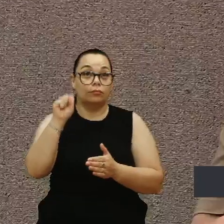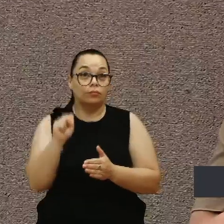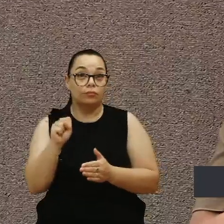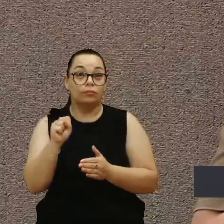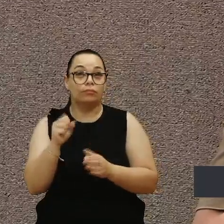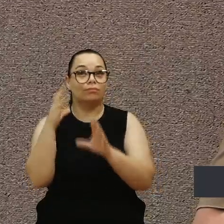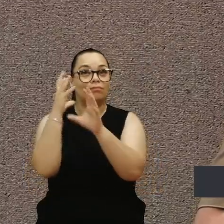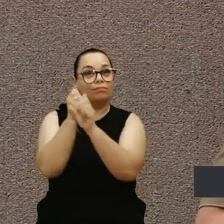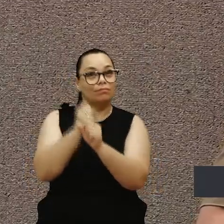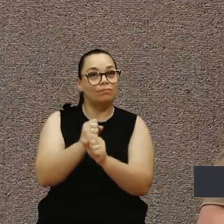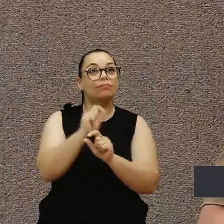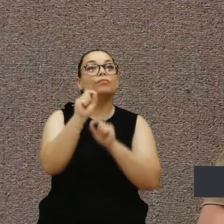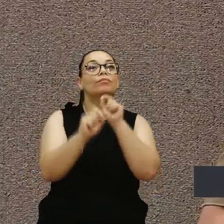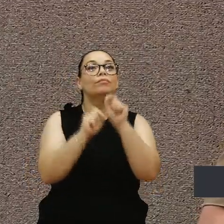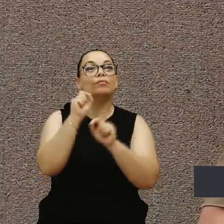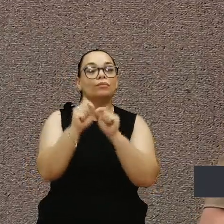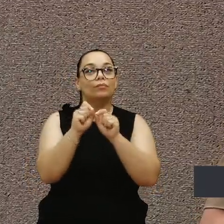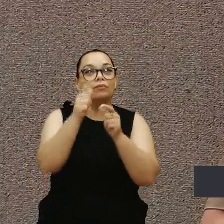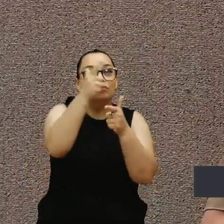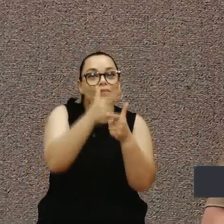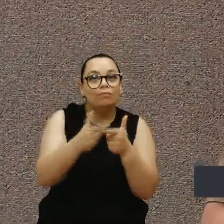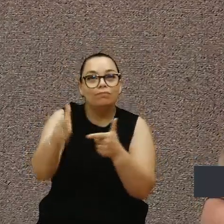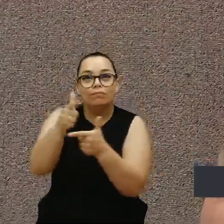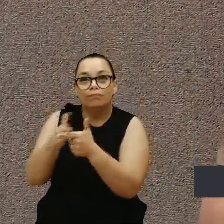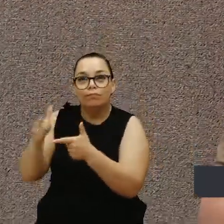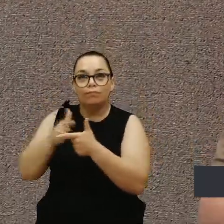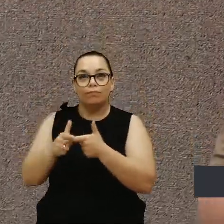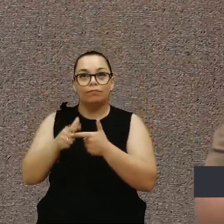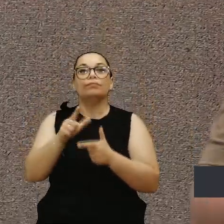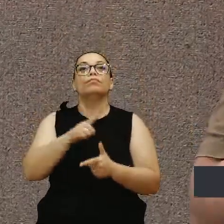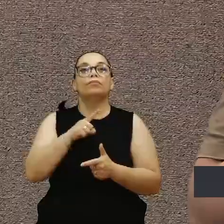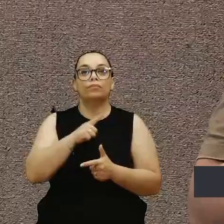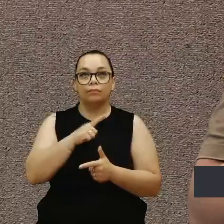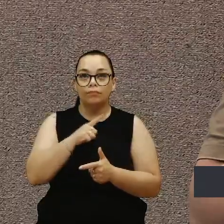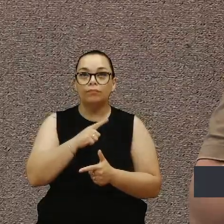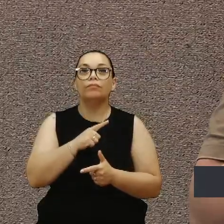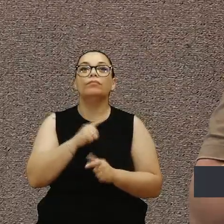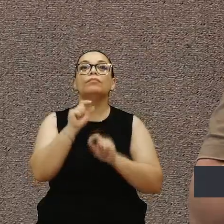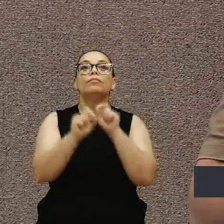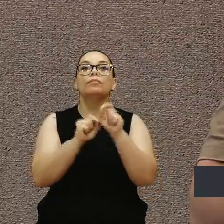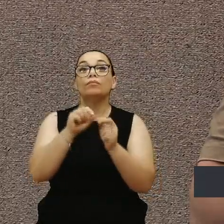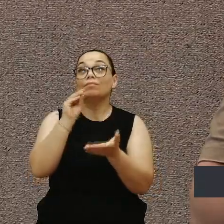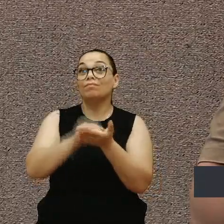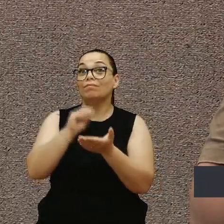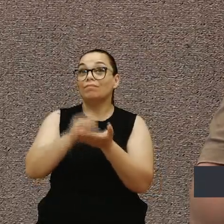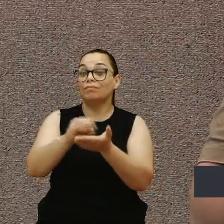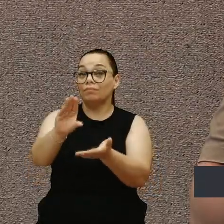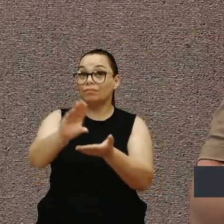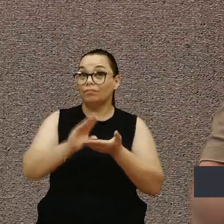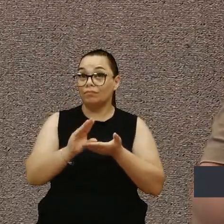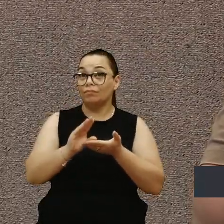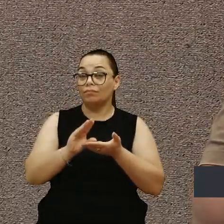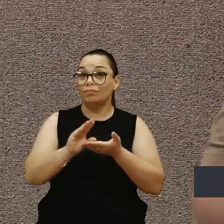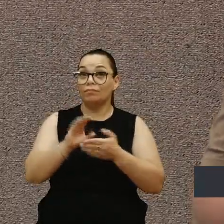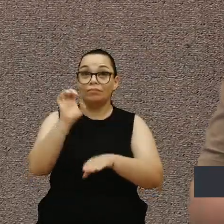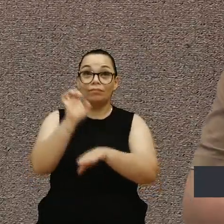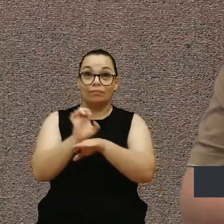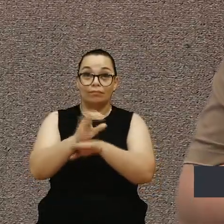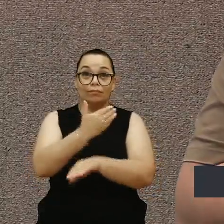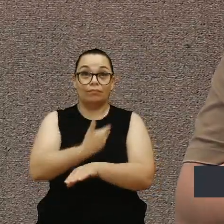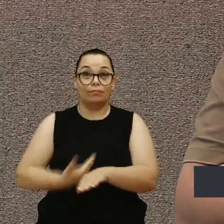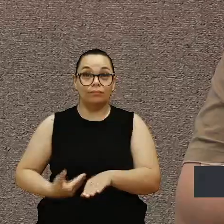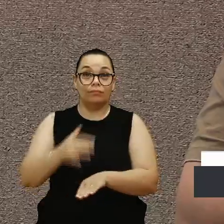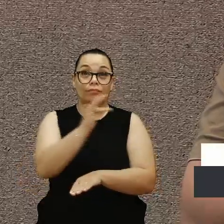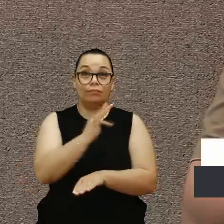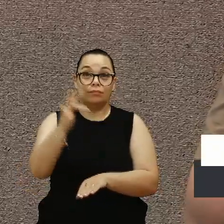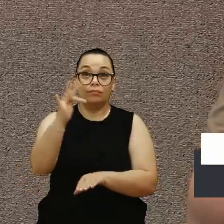conta deveria ser uma conta tripartida, né? Então, aí nós também temos uma falta de recursos por parte do governo estadual e também por parte do